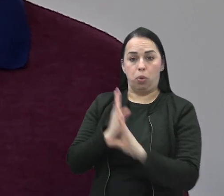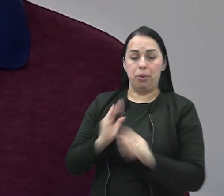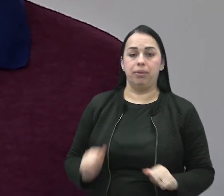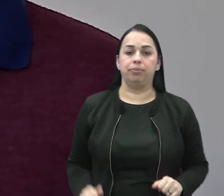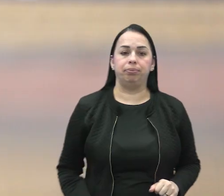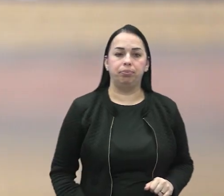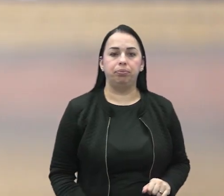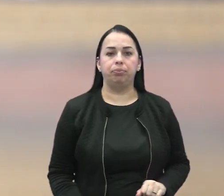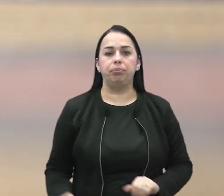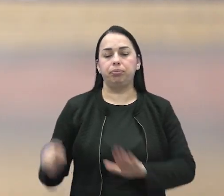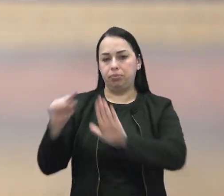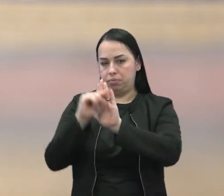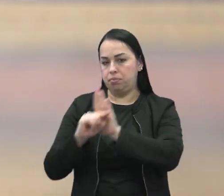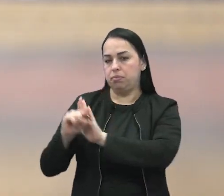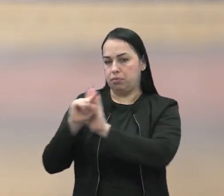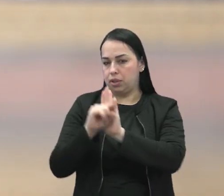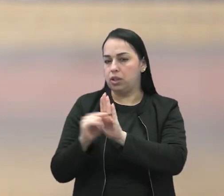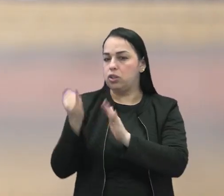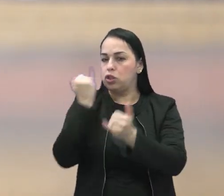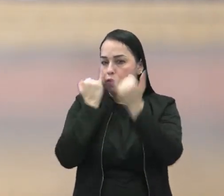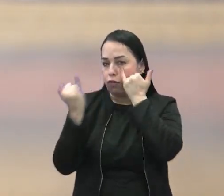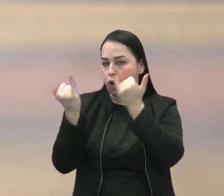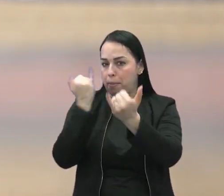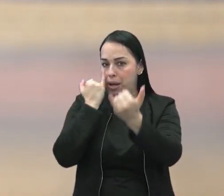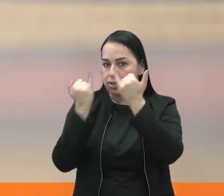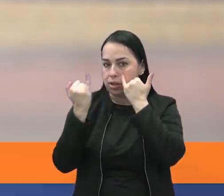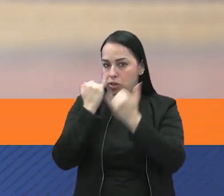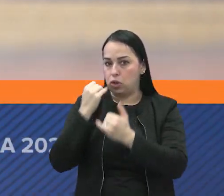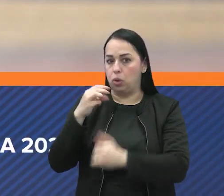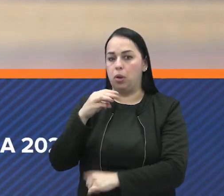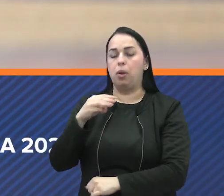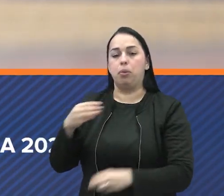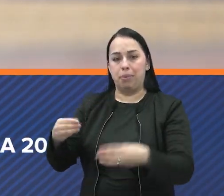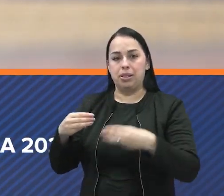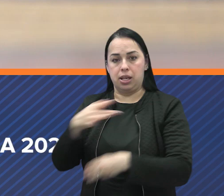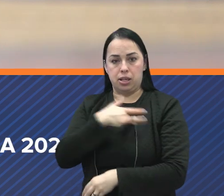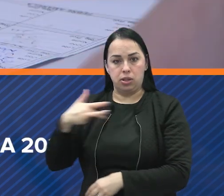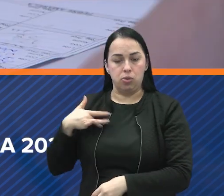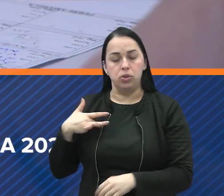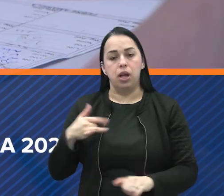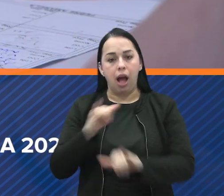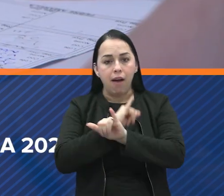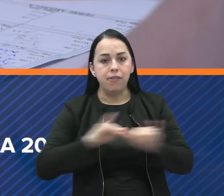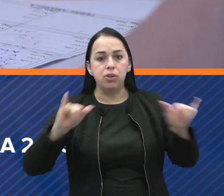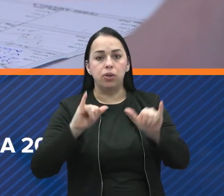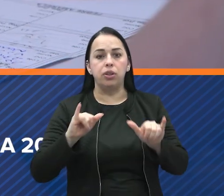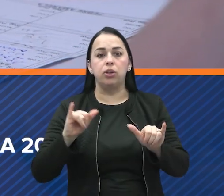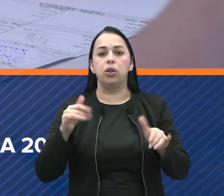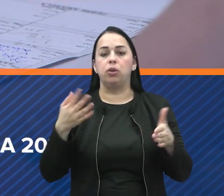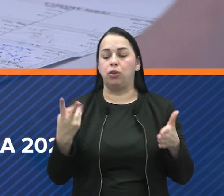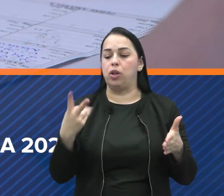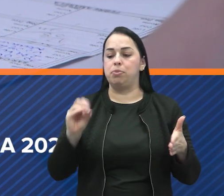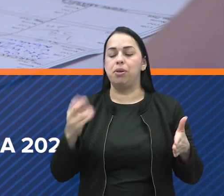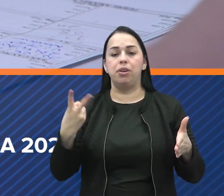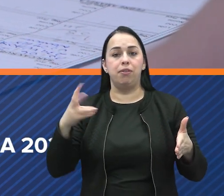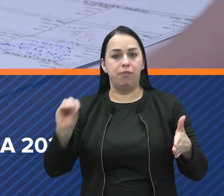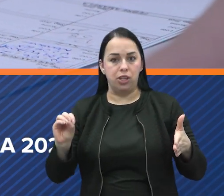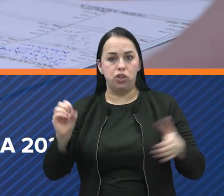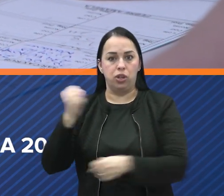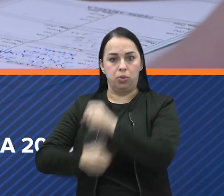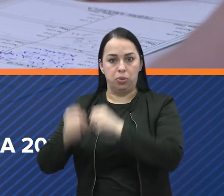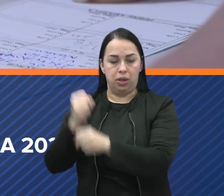tiver adquirido, né? Dados do Boletim Epidemiológico de Hepatites Virais do Ministério da Saúde mostram que entre 2020